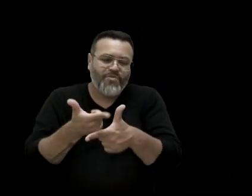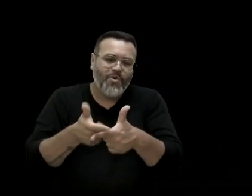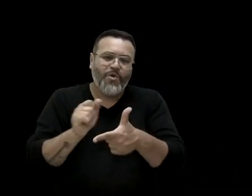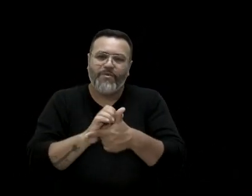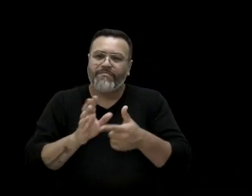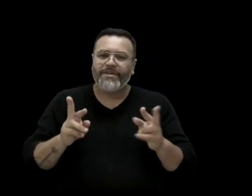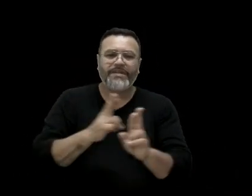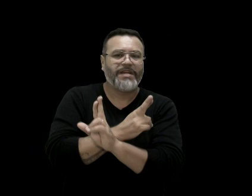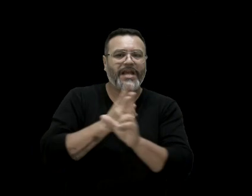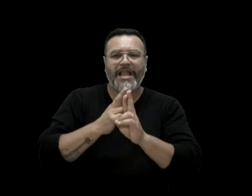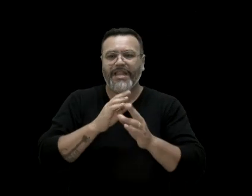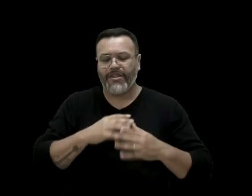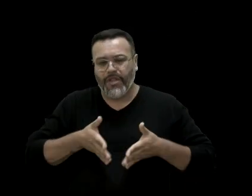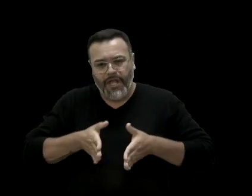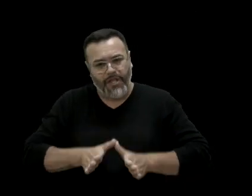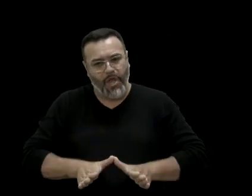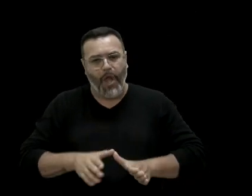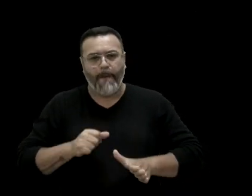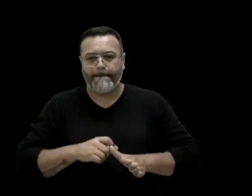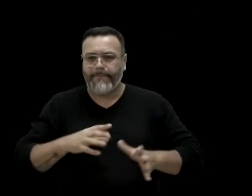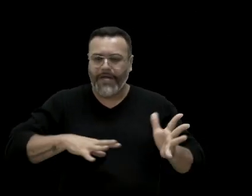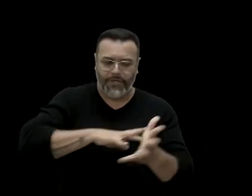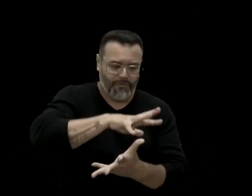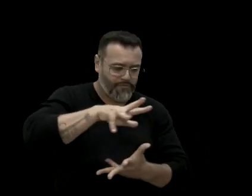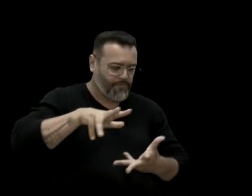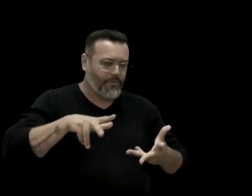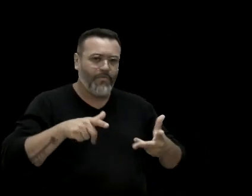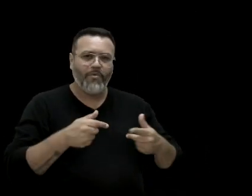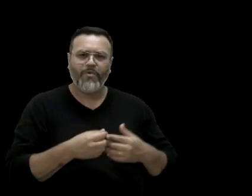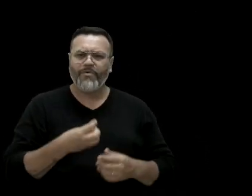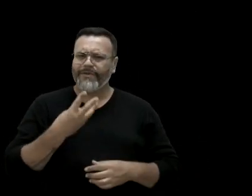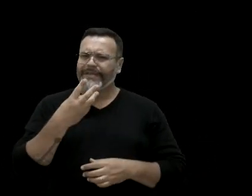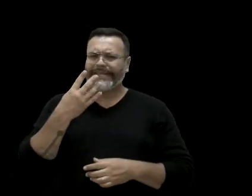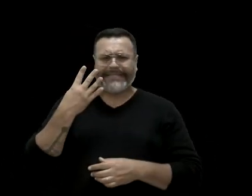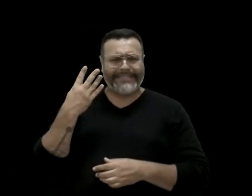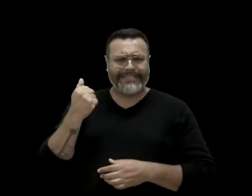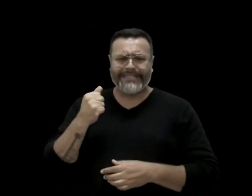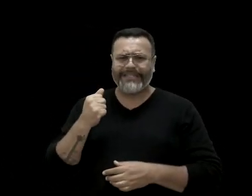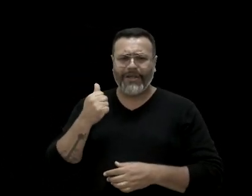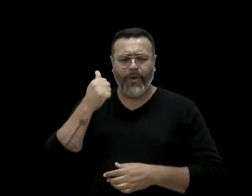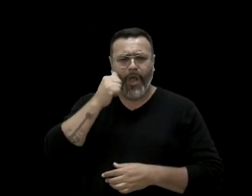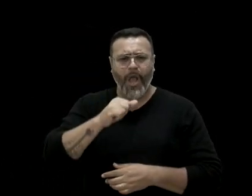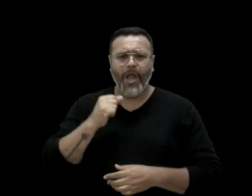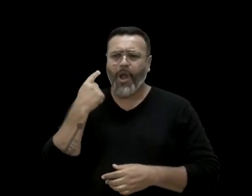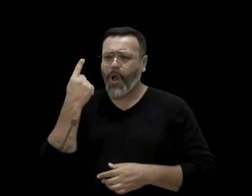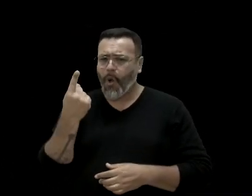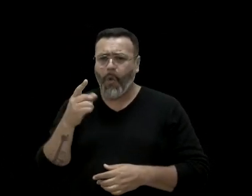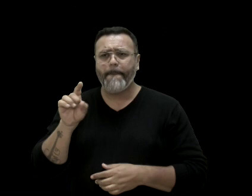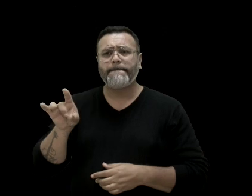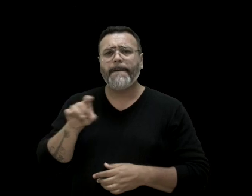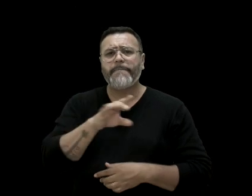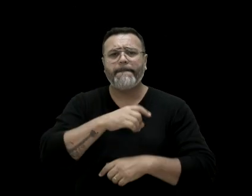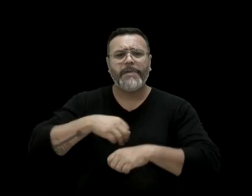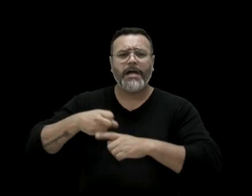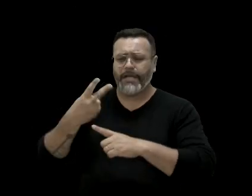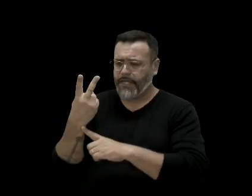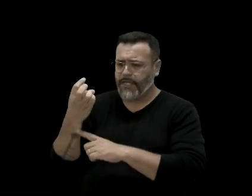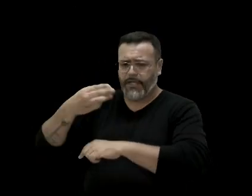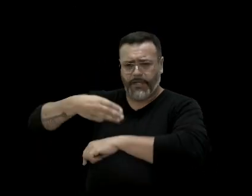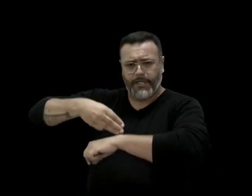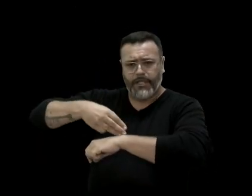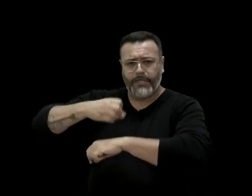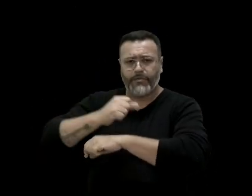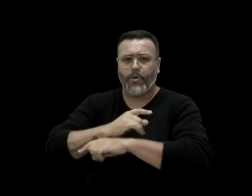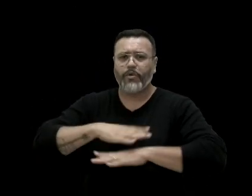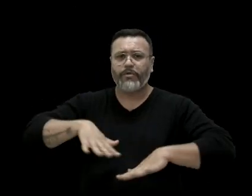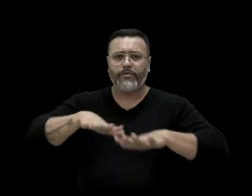parto em todo o mundo. 34 mulheres por hora. Uma a cada 2 minutos, segundo a